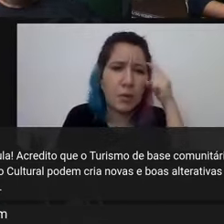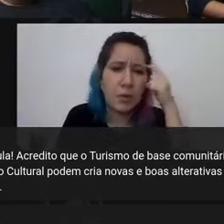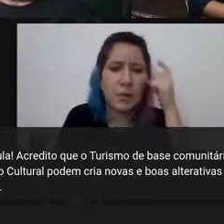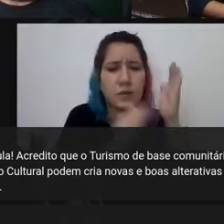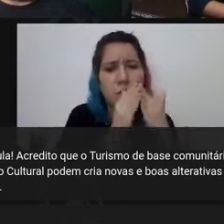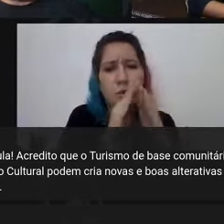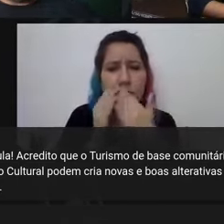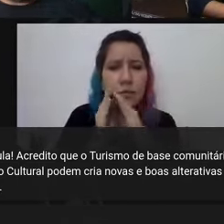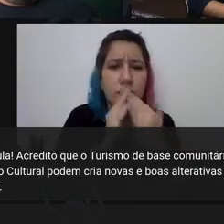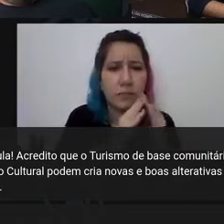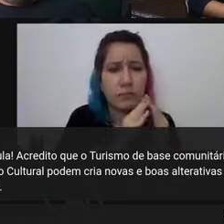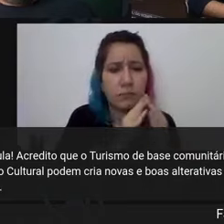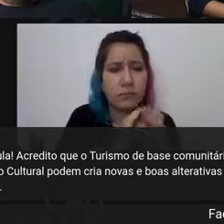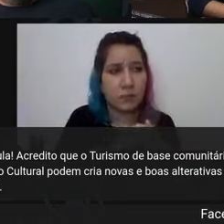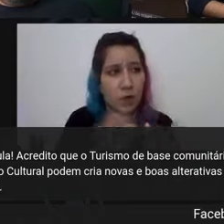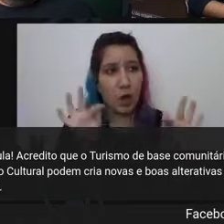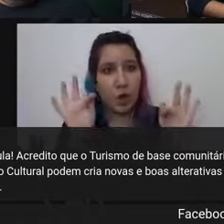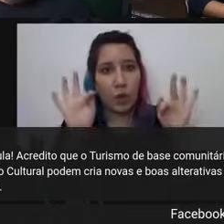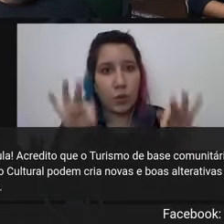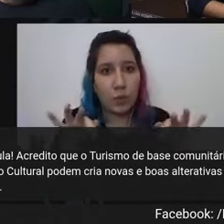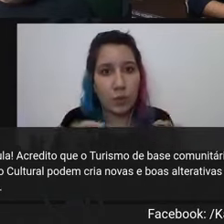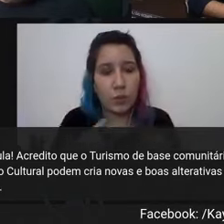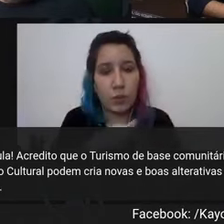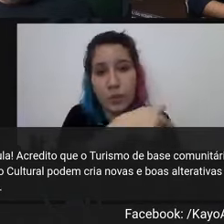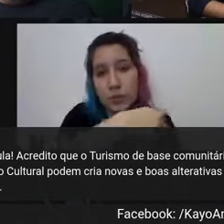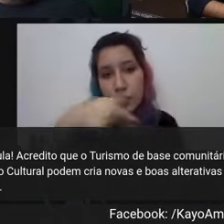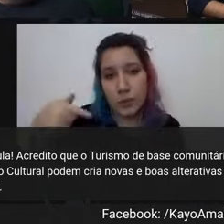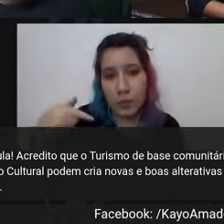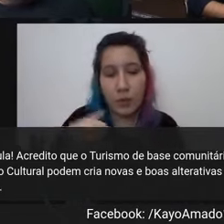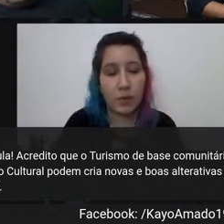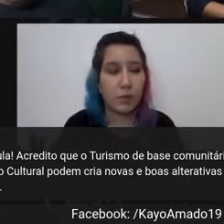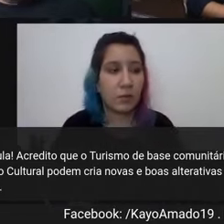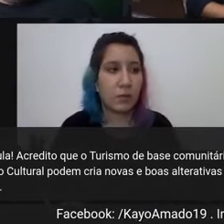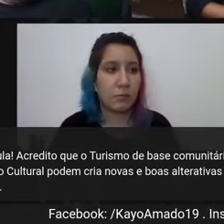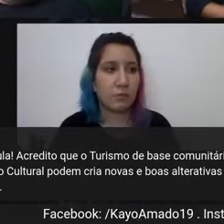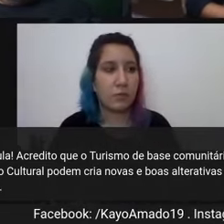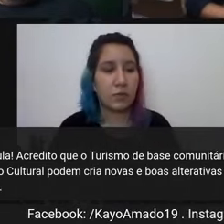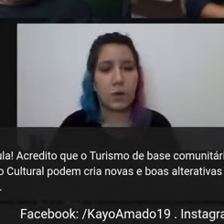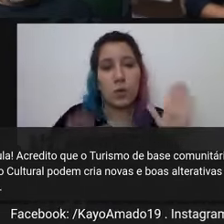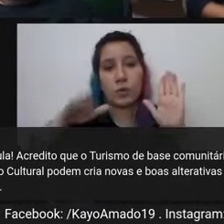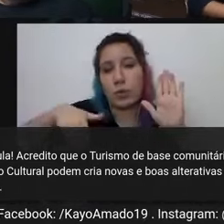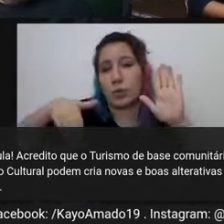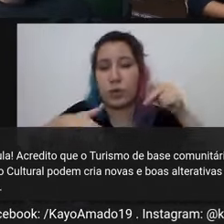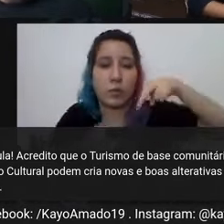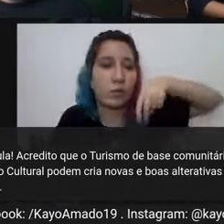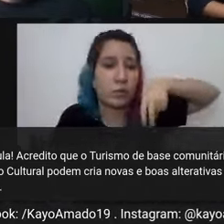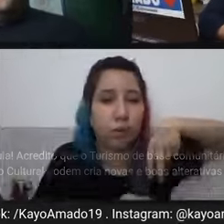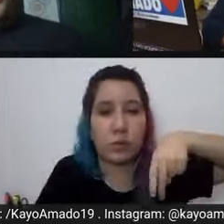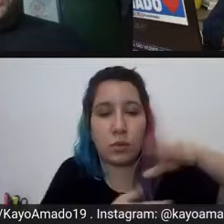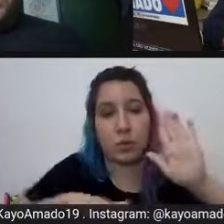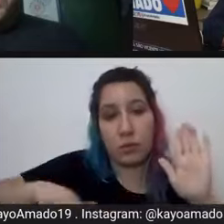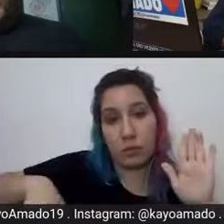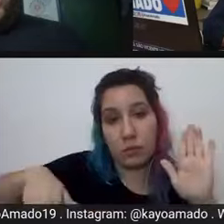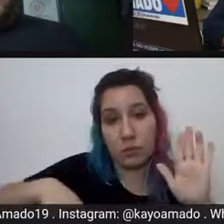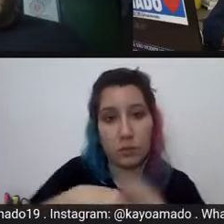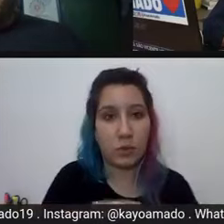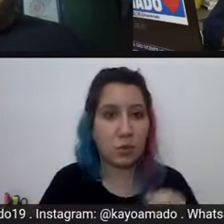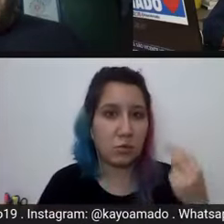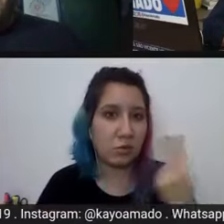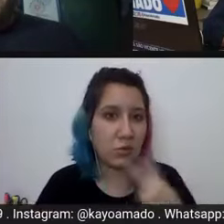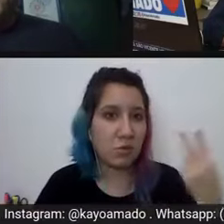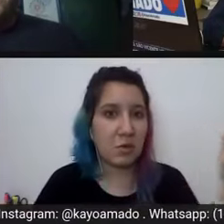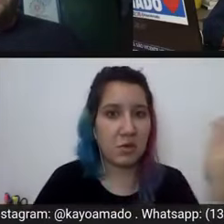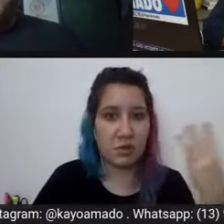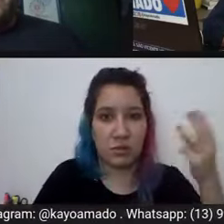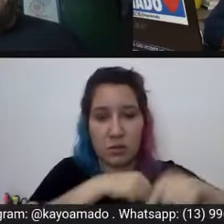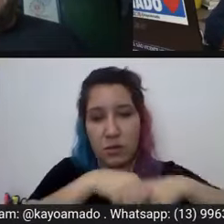também. No final de semana você vai lá querer tomar um banho de mar, caminhar na praia, depois de umas 2, 3 horas,